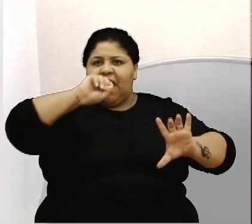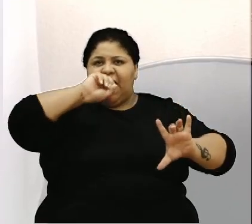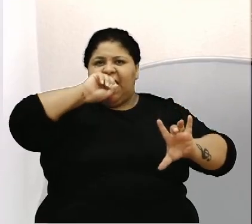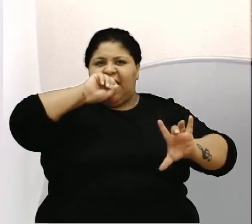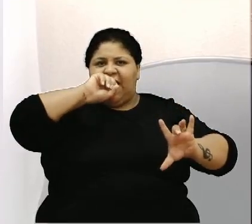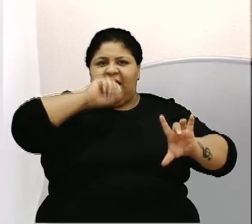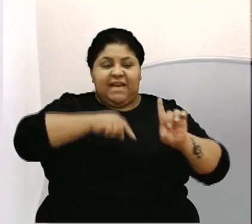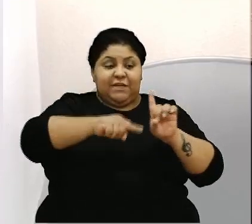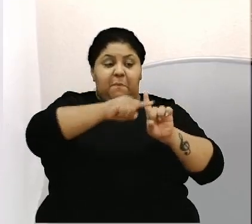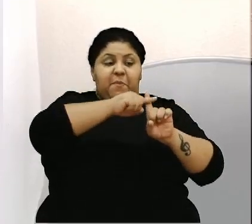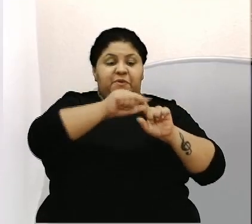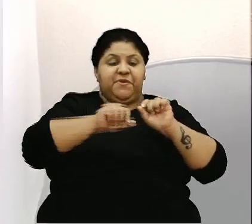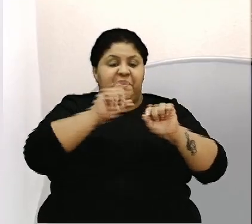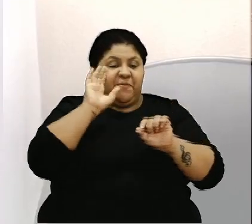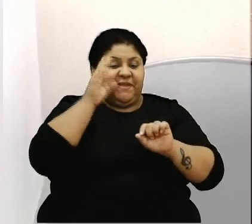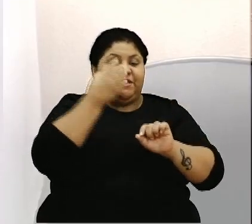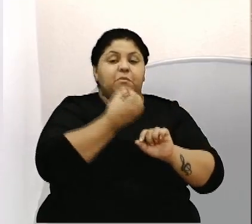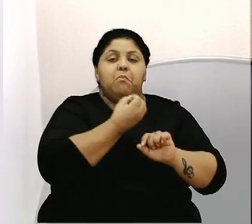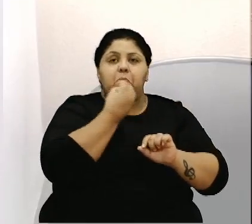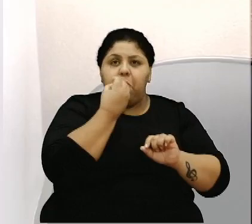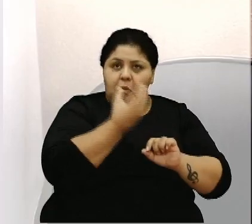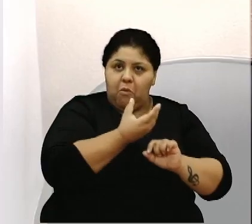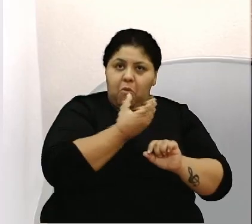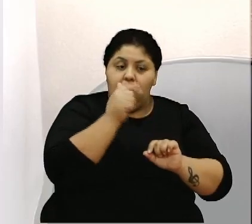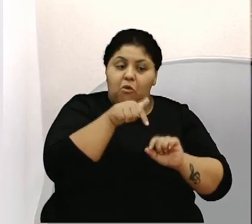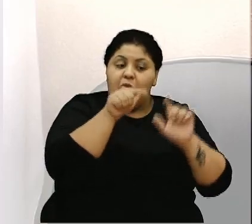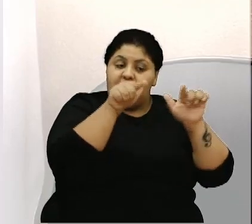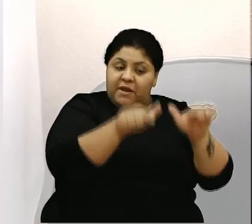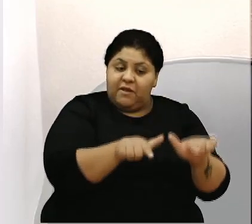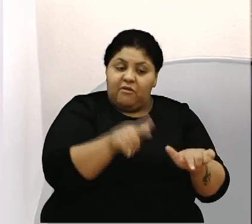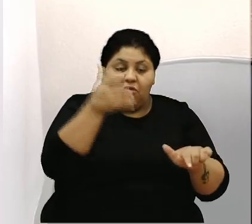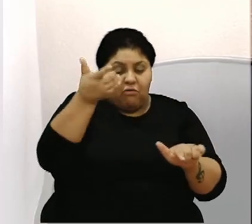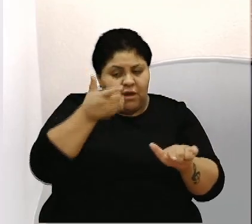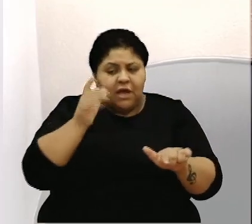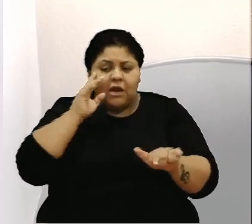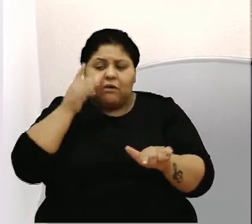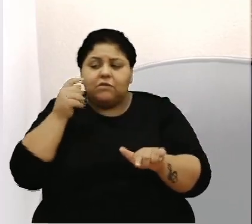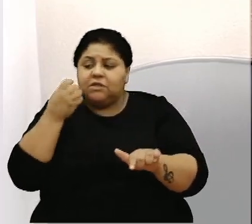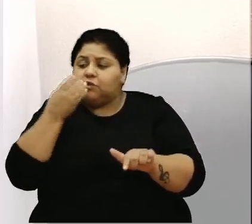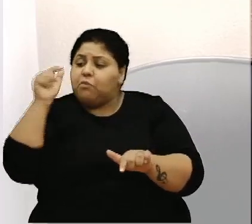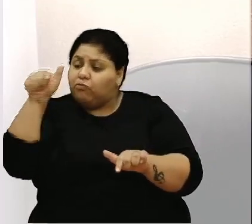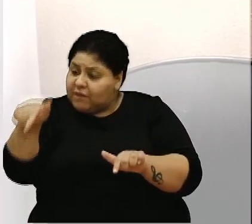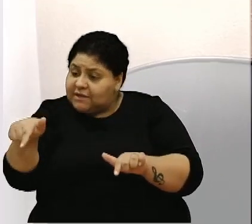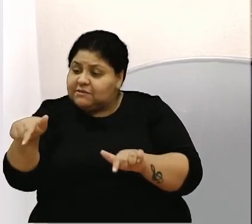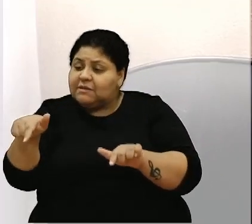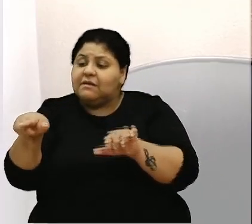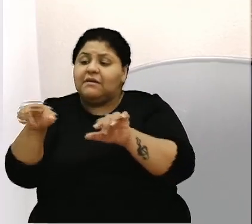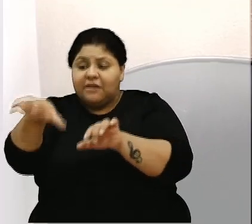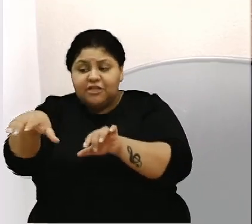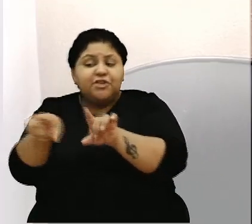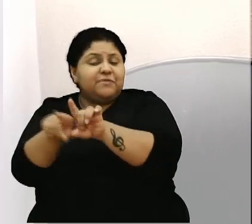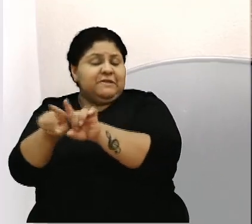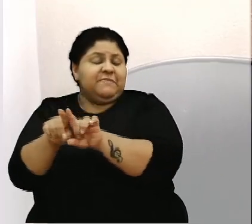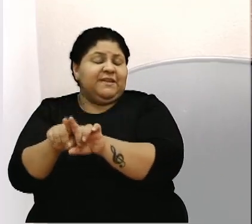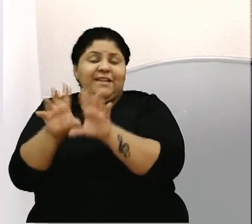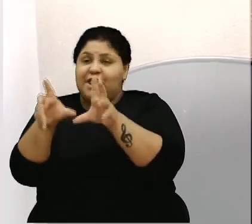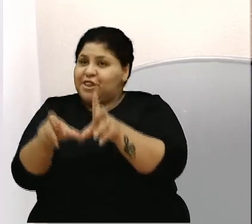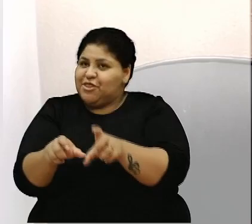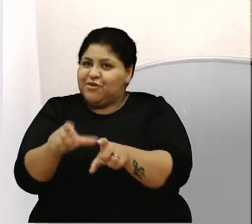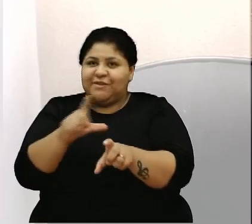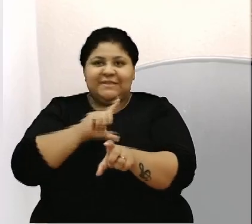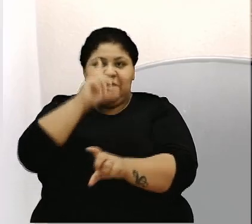O que acontece de bom numa região, eu quero que aconteça de bom naquela outra região, porque todos temos o